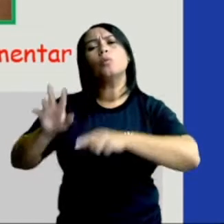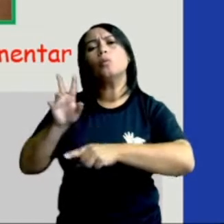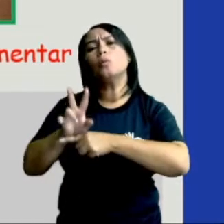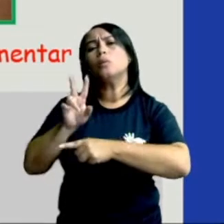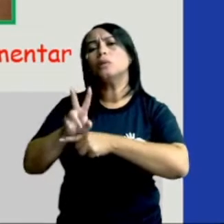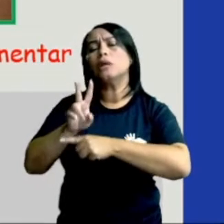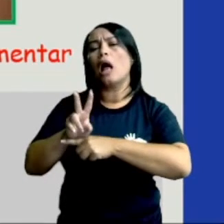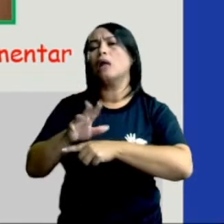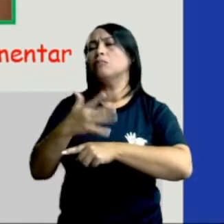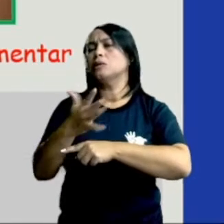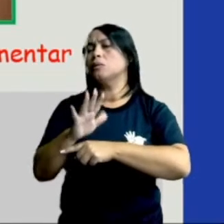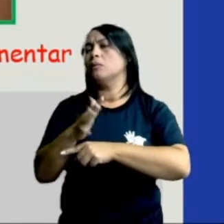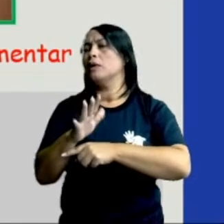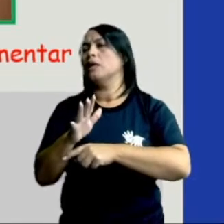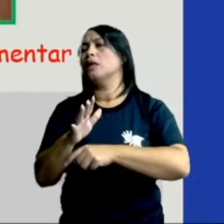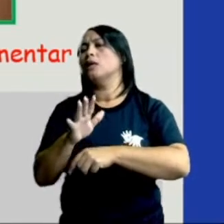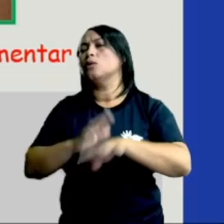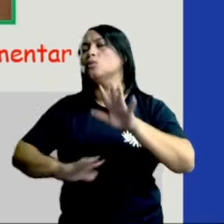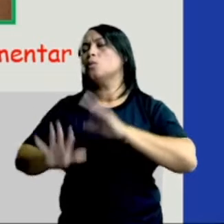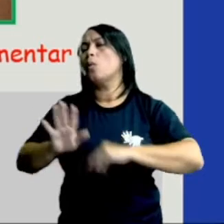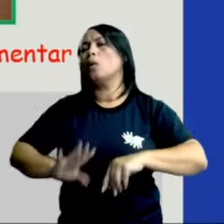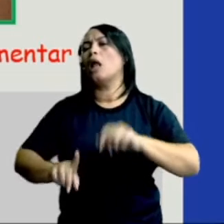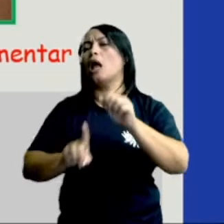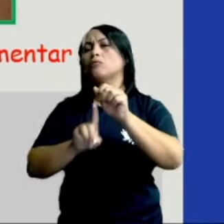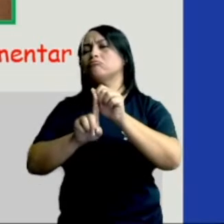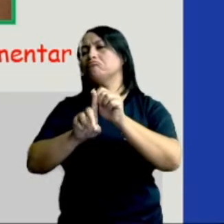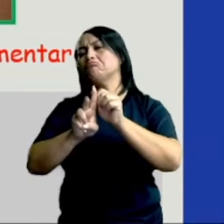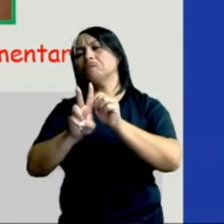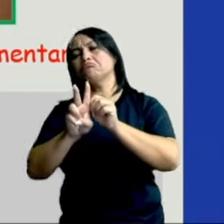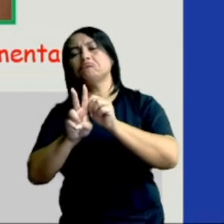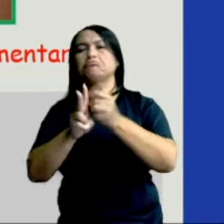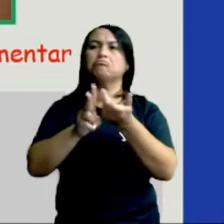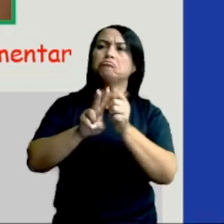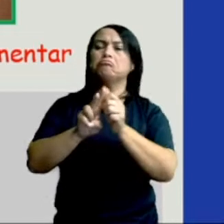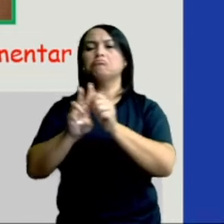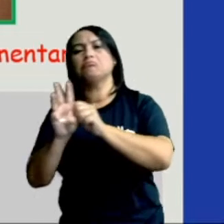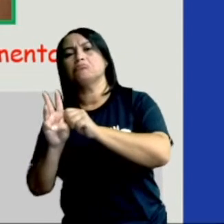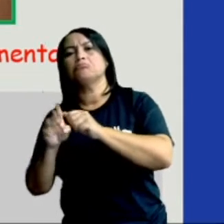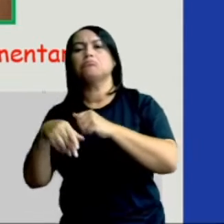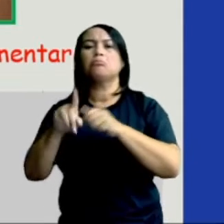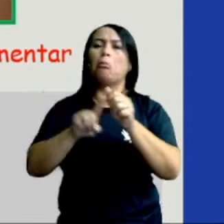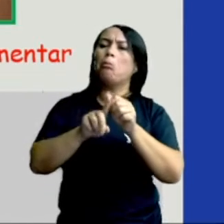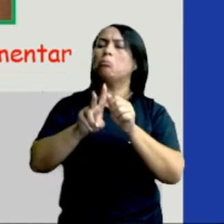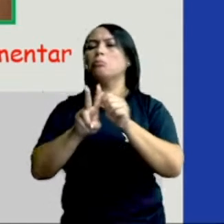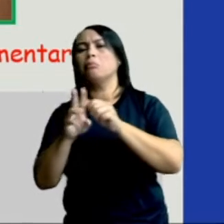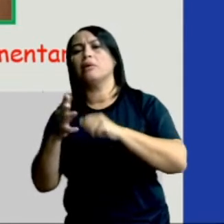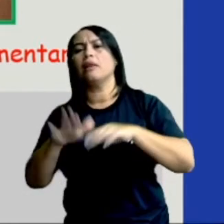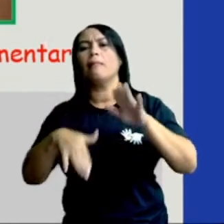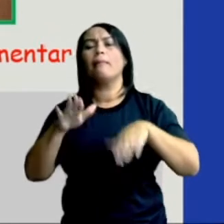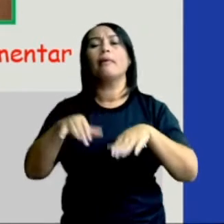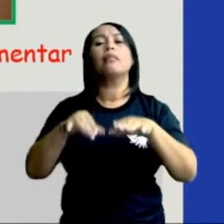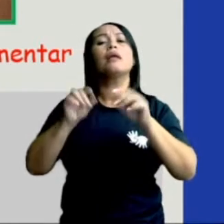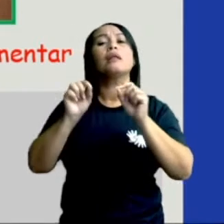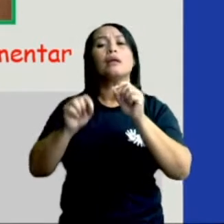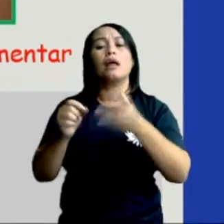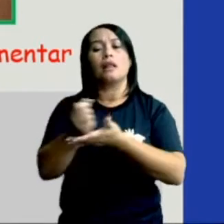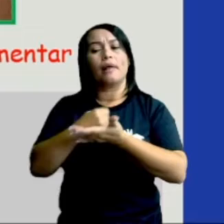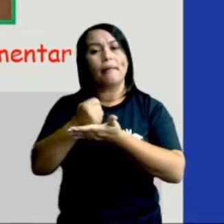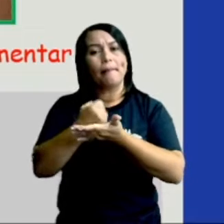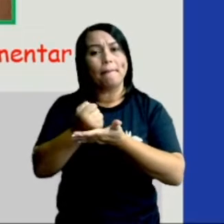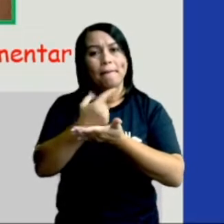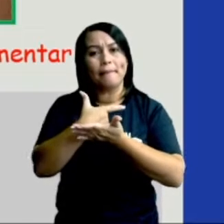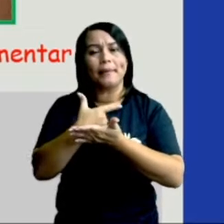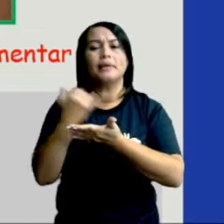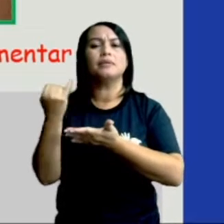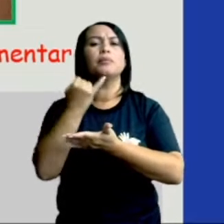é cerca de mais de um mês ou 2 meses de tratamento específico de antibióticos para